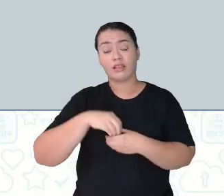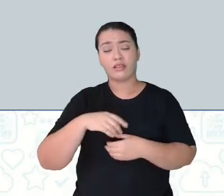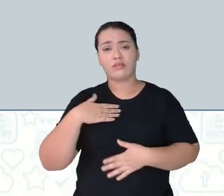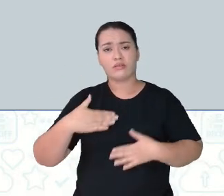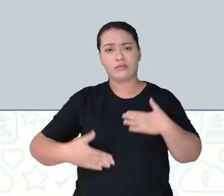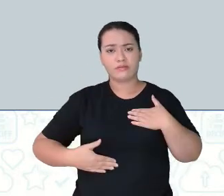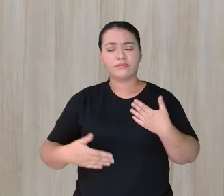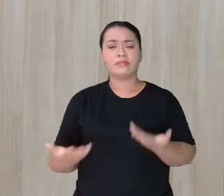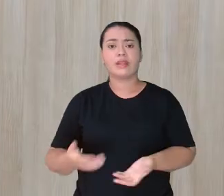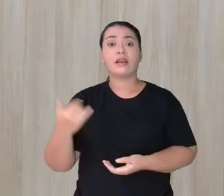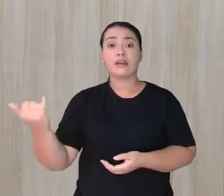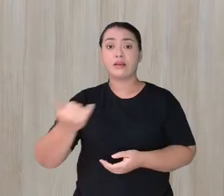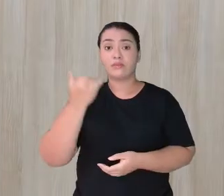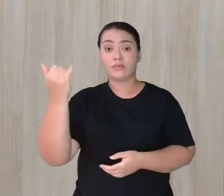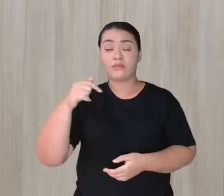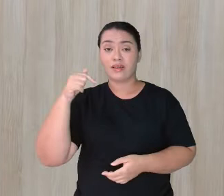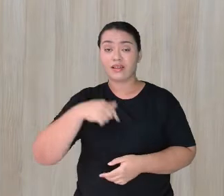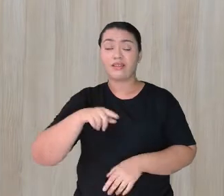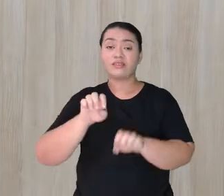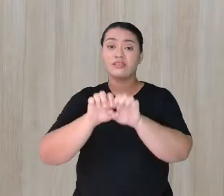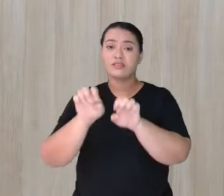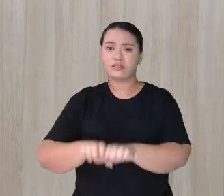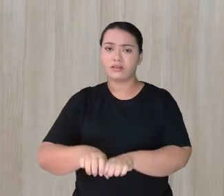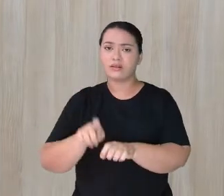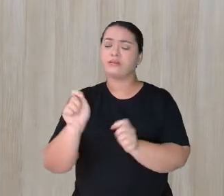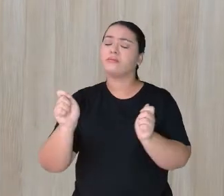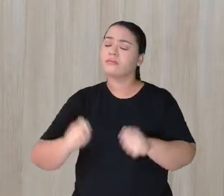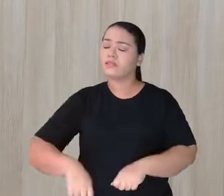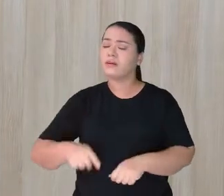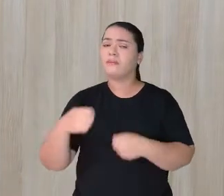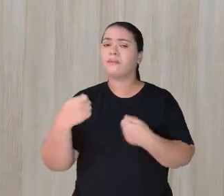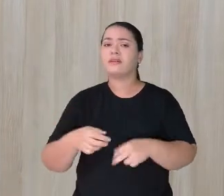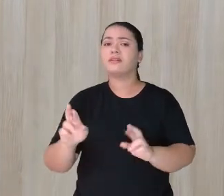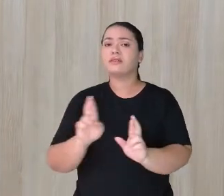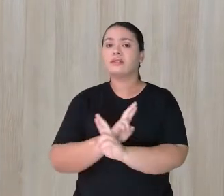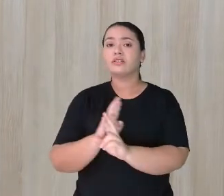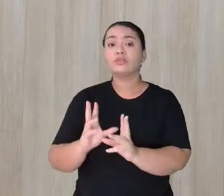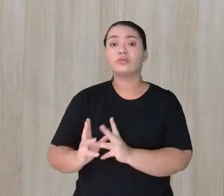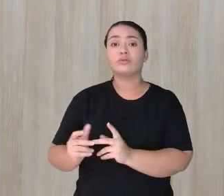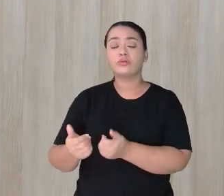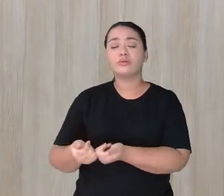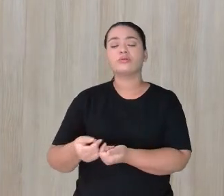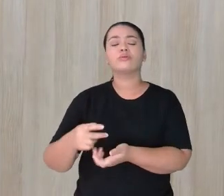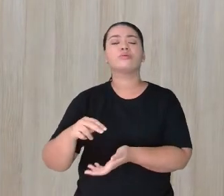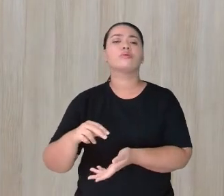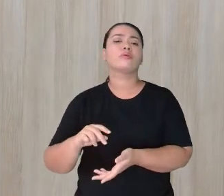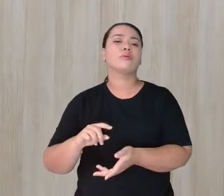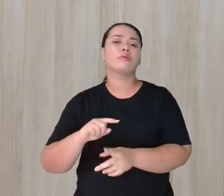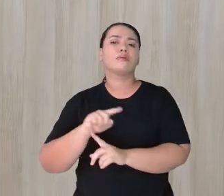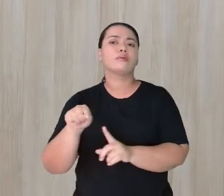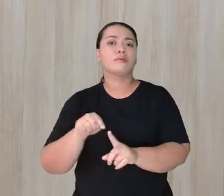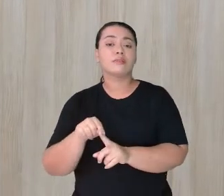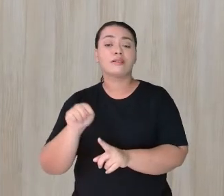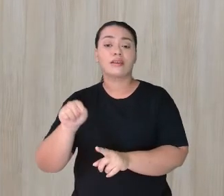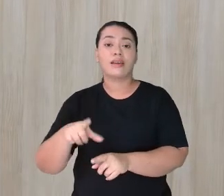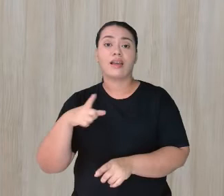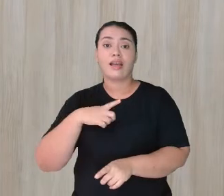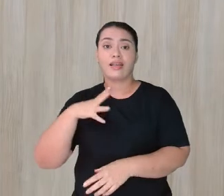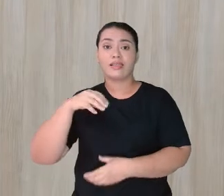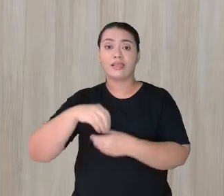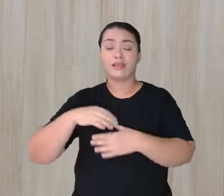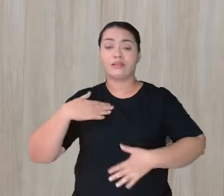é importante que essa estrutura realmente ela esteja relacionada com toda a função que ela vai exercer no